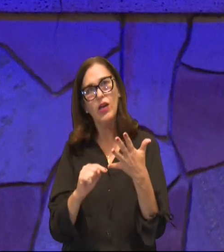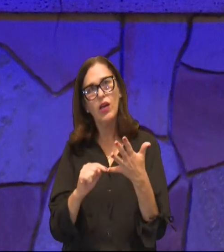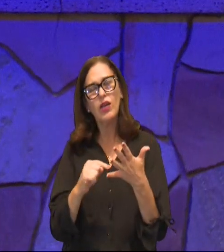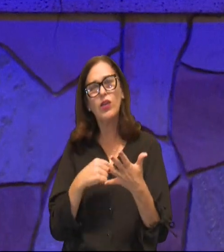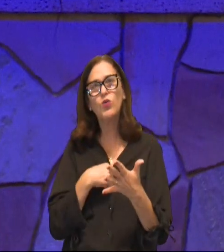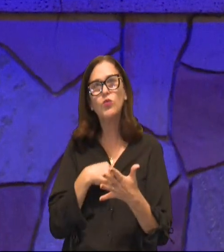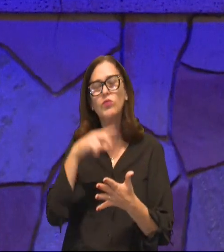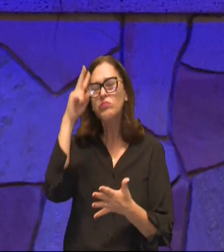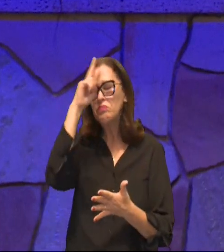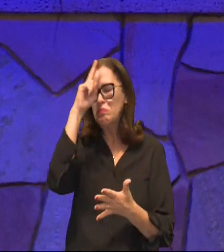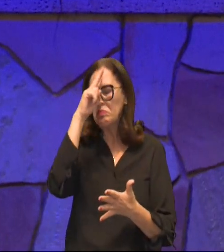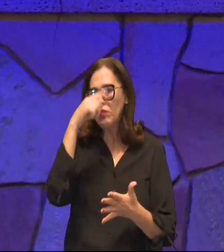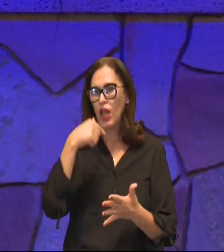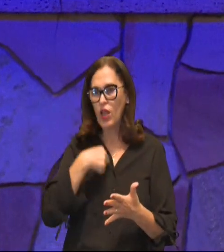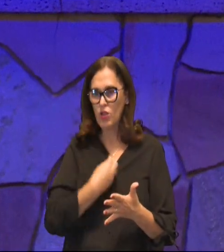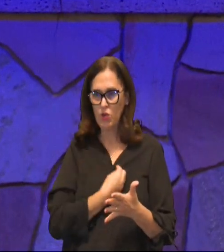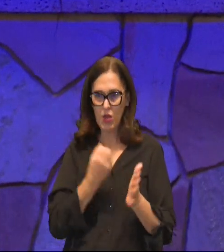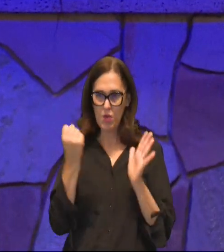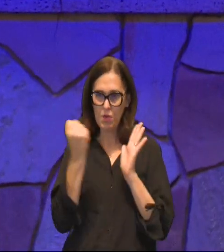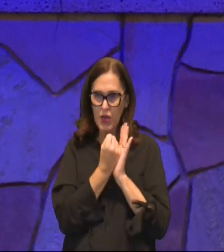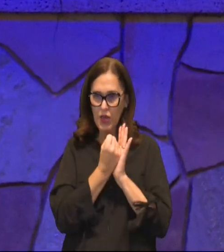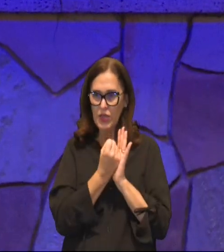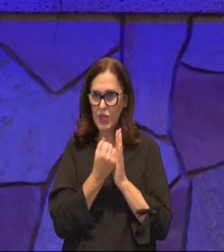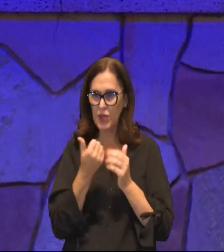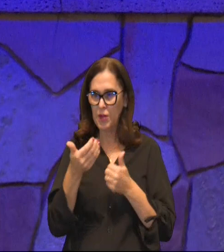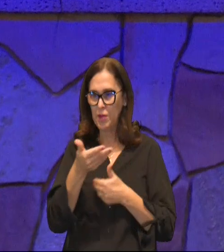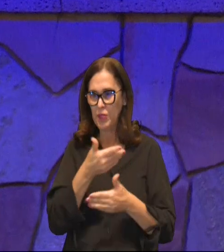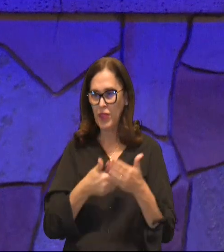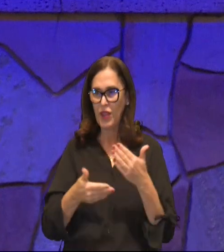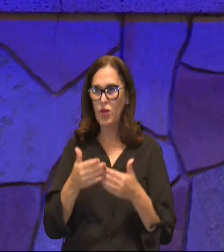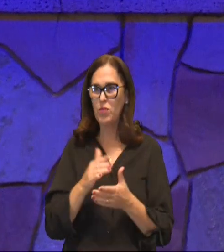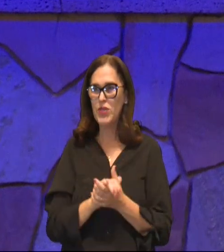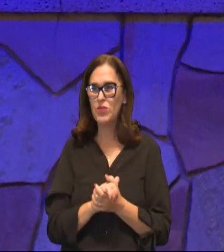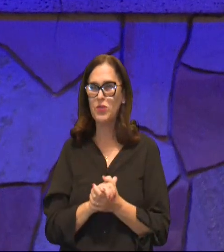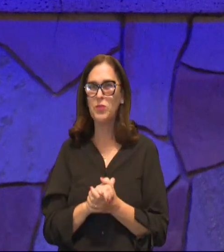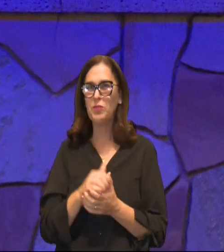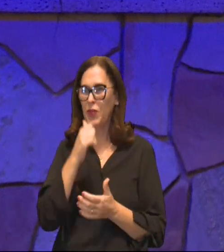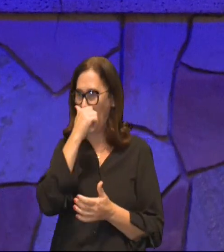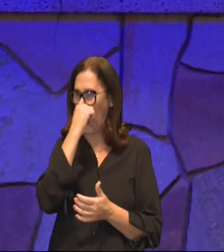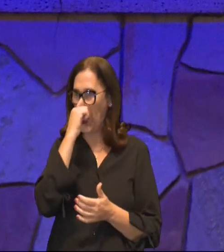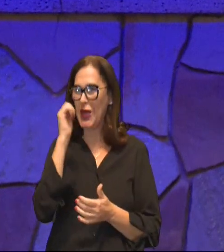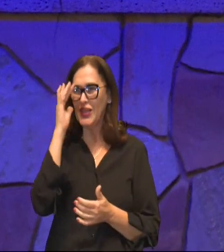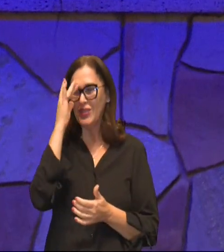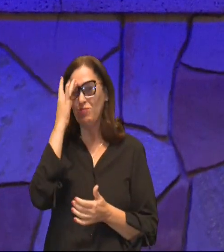algumas marcas importantes, e eu me permito compartilhar com os irmãos aqui agora.